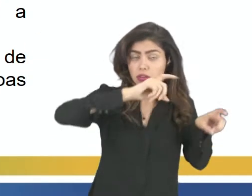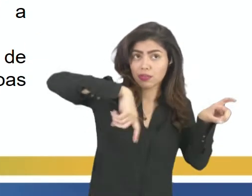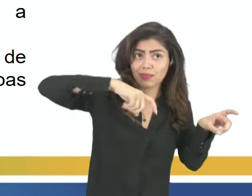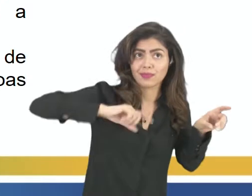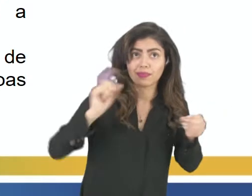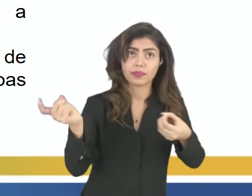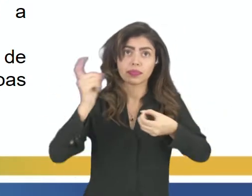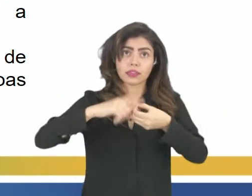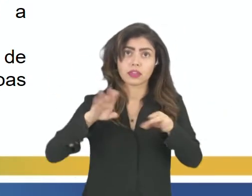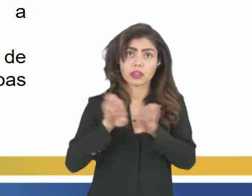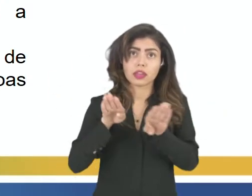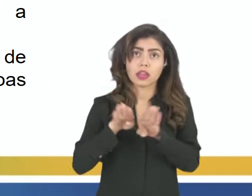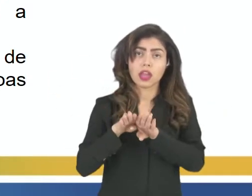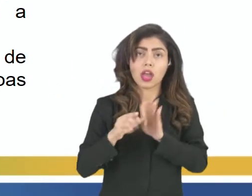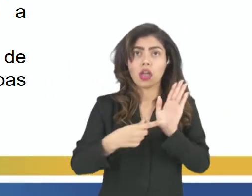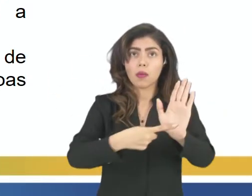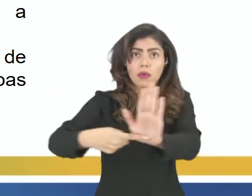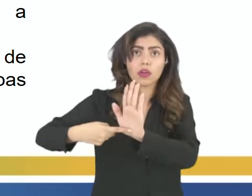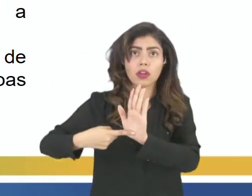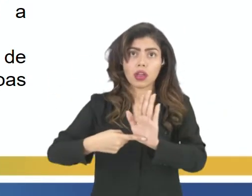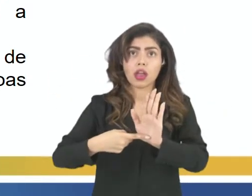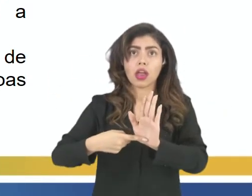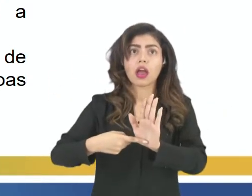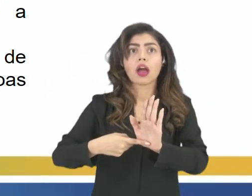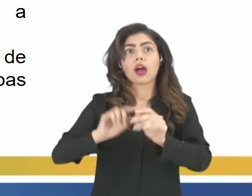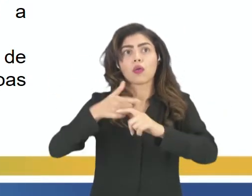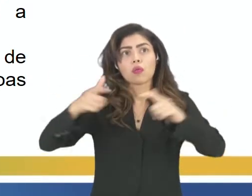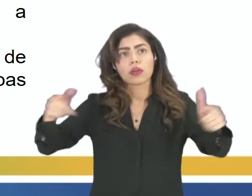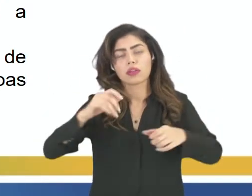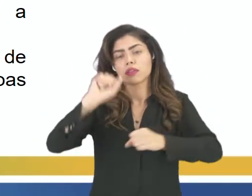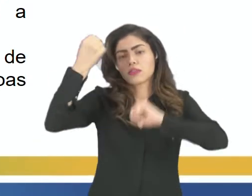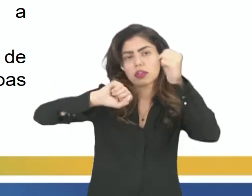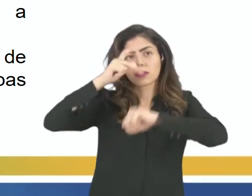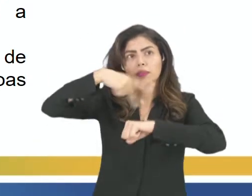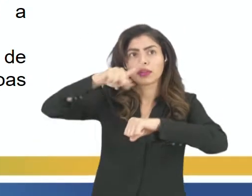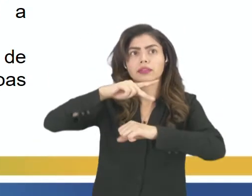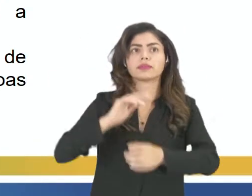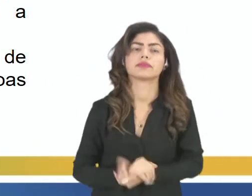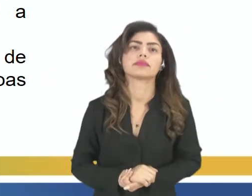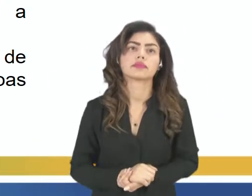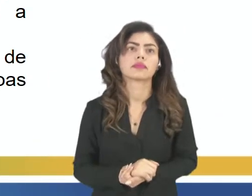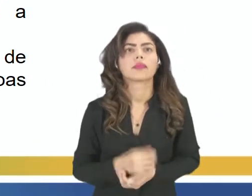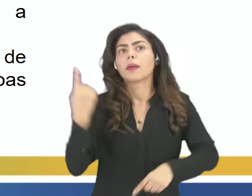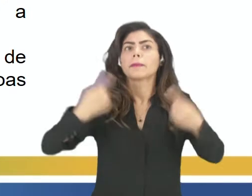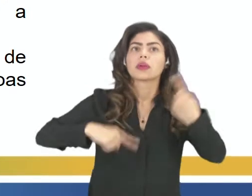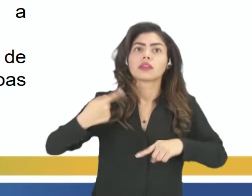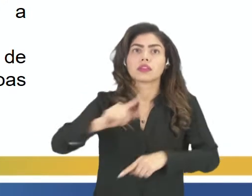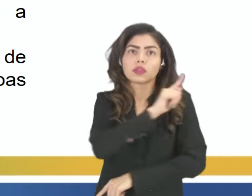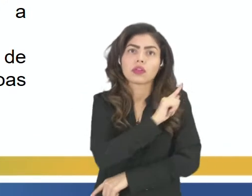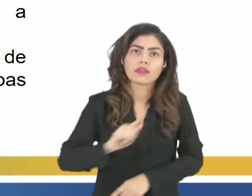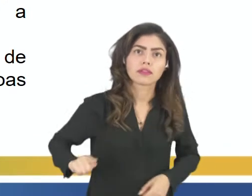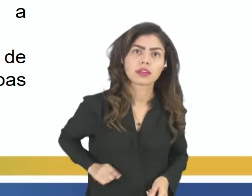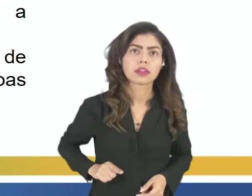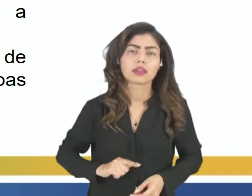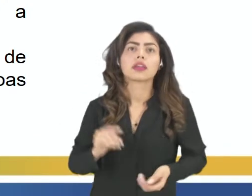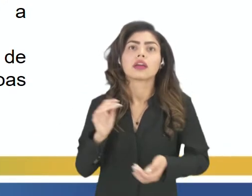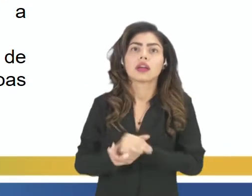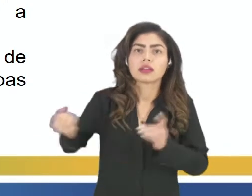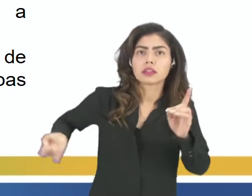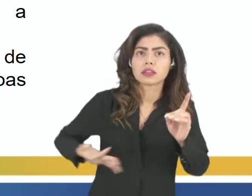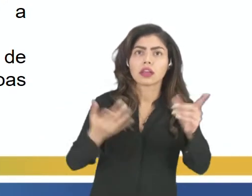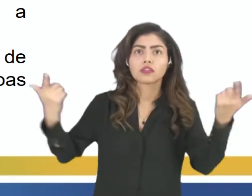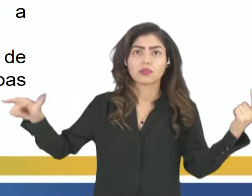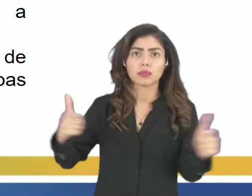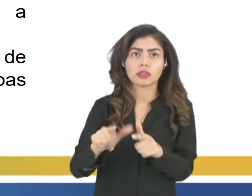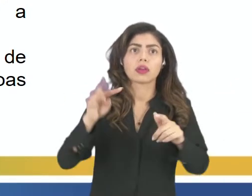promover a urbanização e industrialização do país. Ou E. Política de governo que incentivava a diminuição da taxa de natalidade